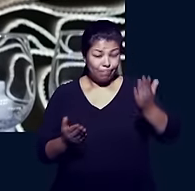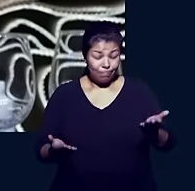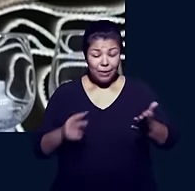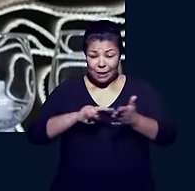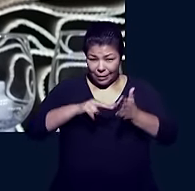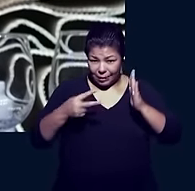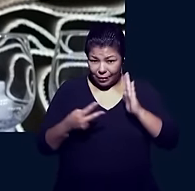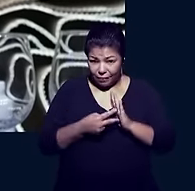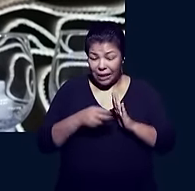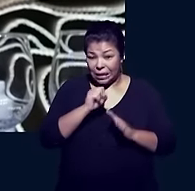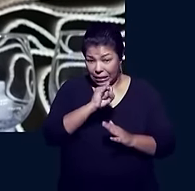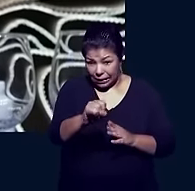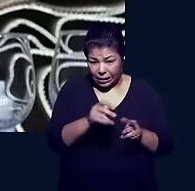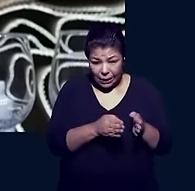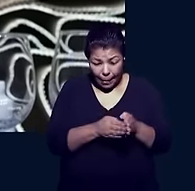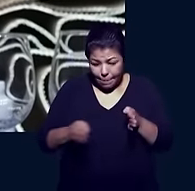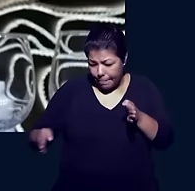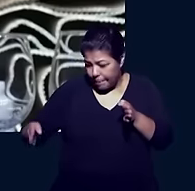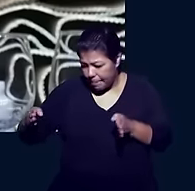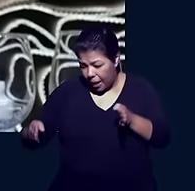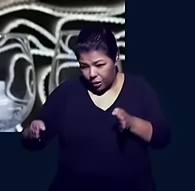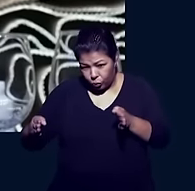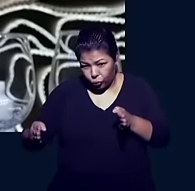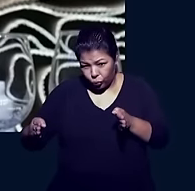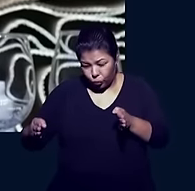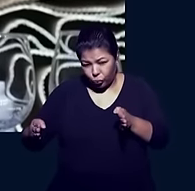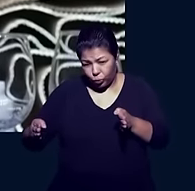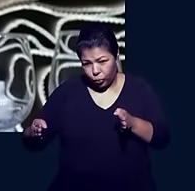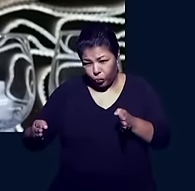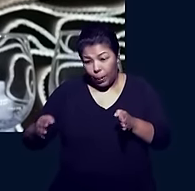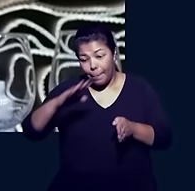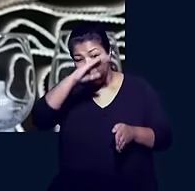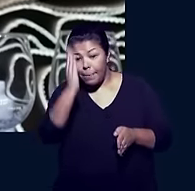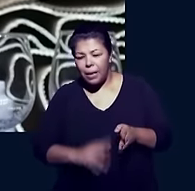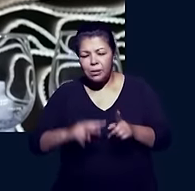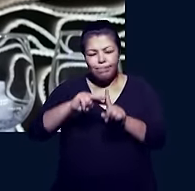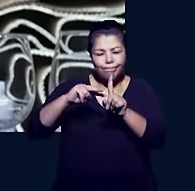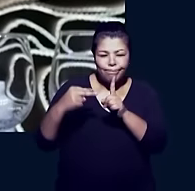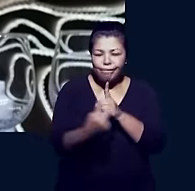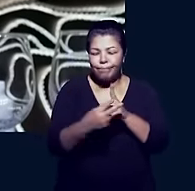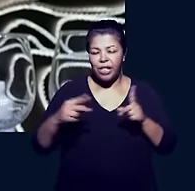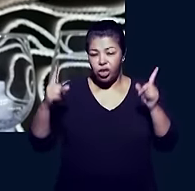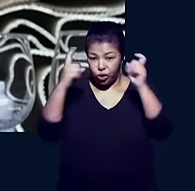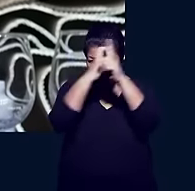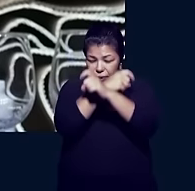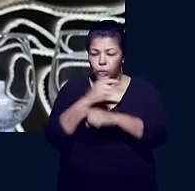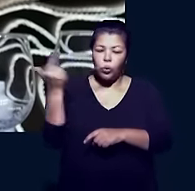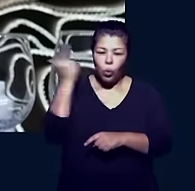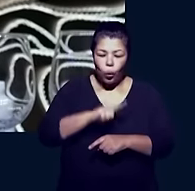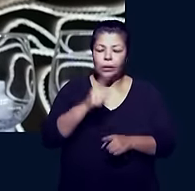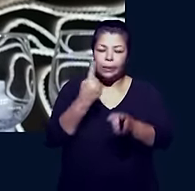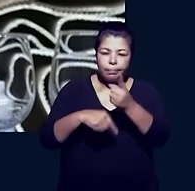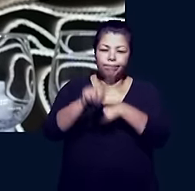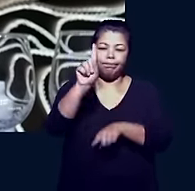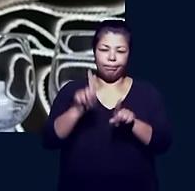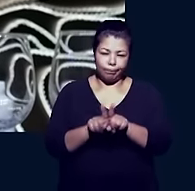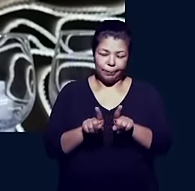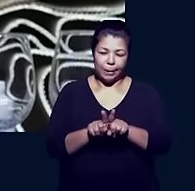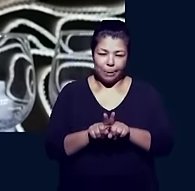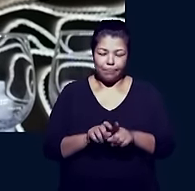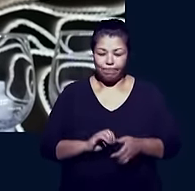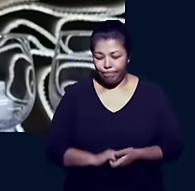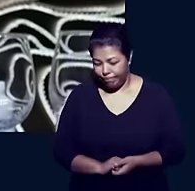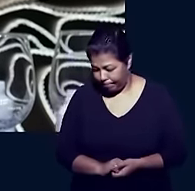significa que no Médio prazo né a perspectiva do país é muito mais difícil de funcionar e de dar tudo certo não significa que não pode dar